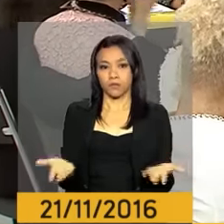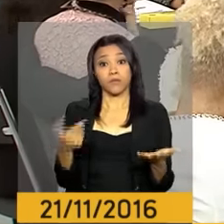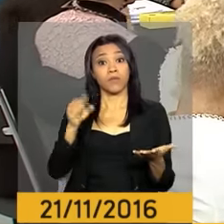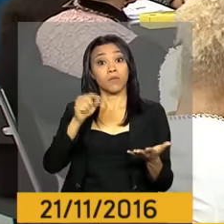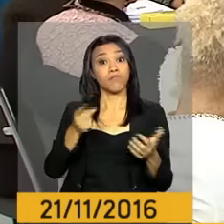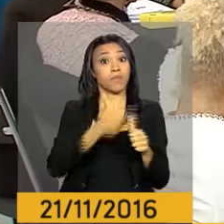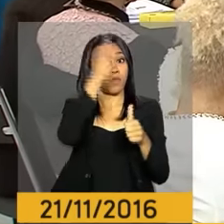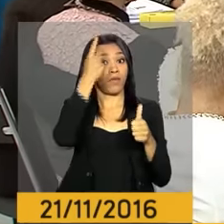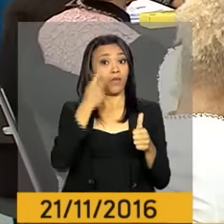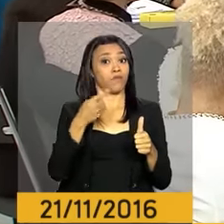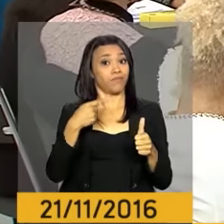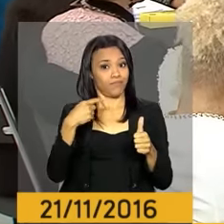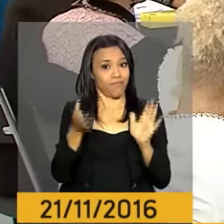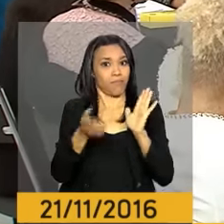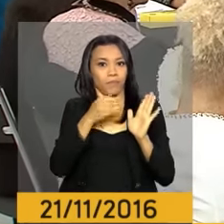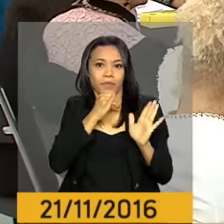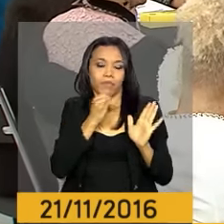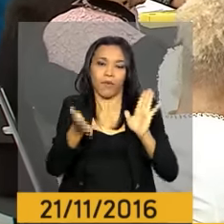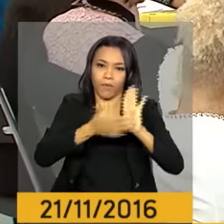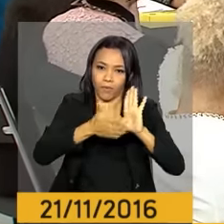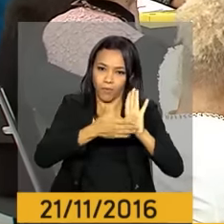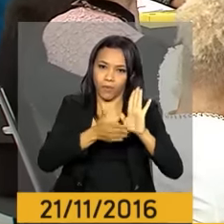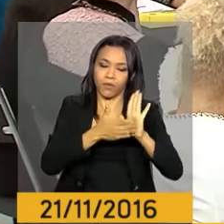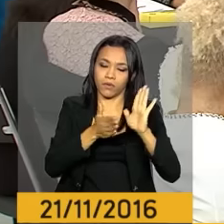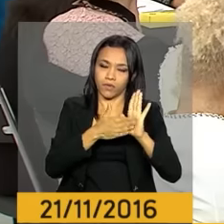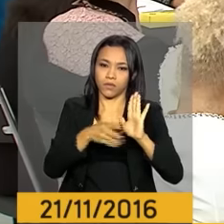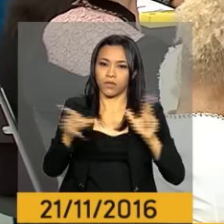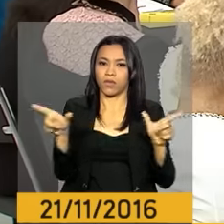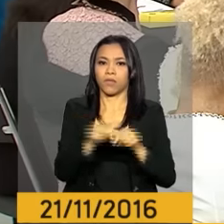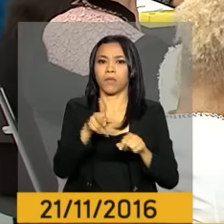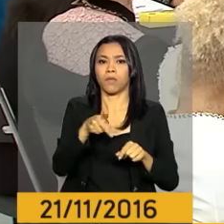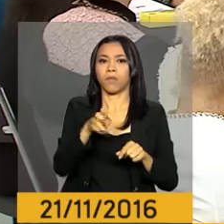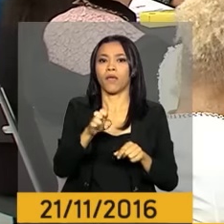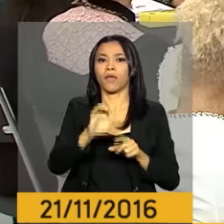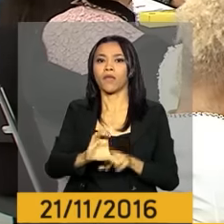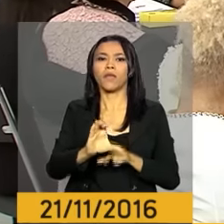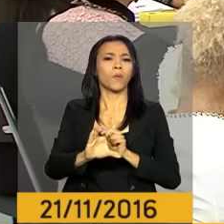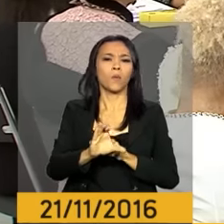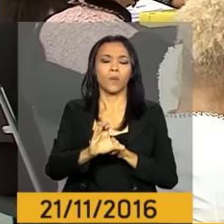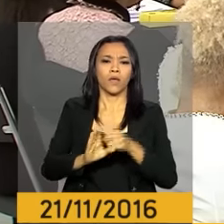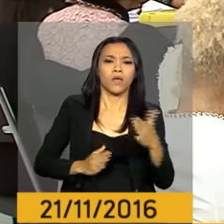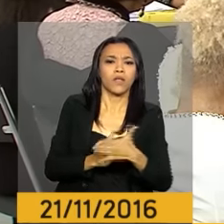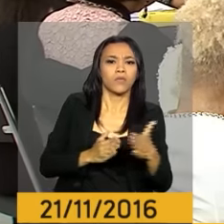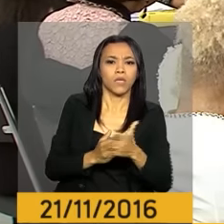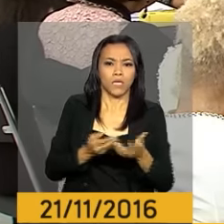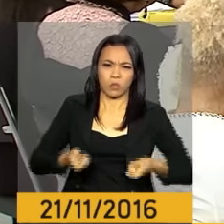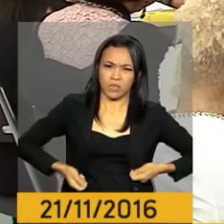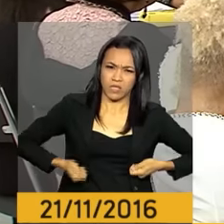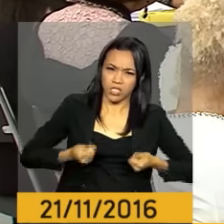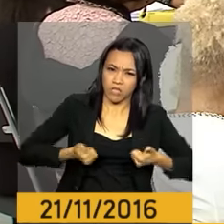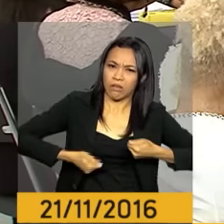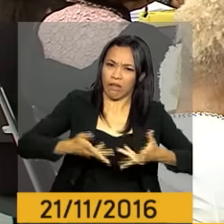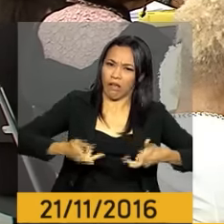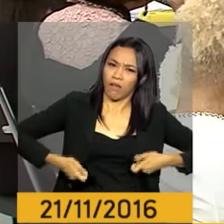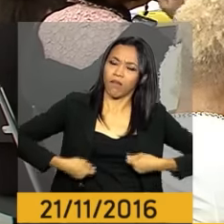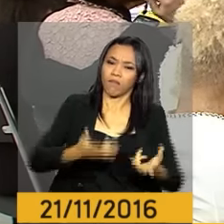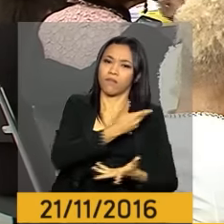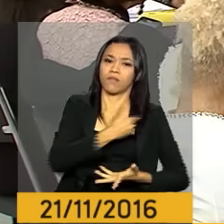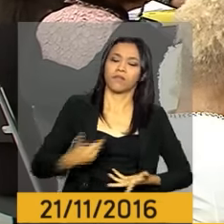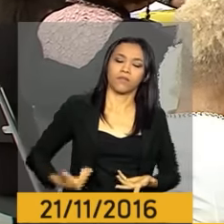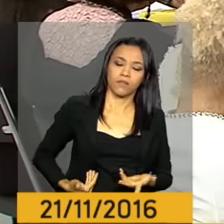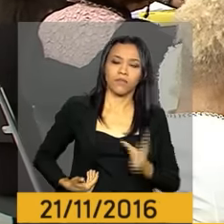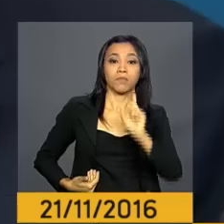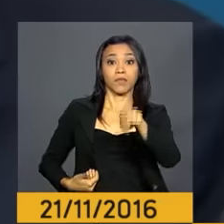aprovar essa PEC, essa proposta da redução dos gastos, né?